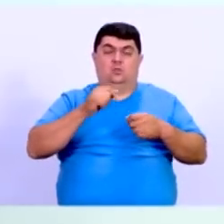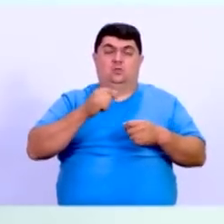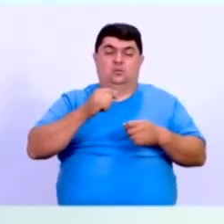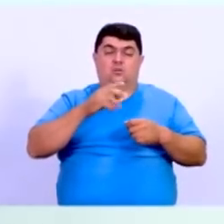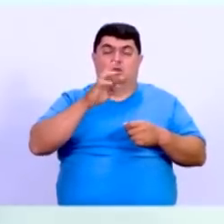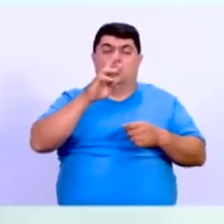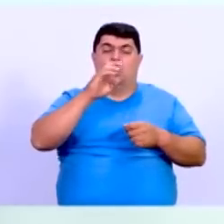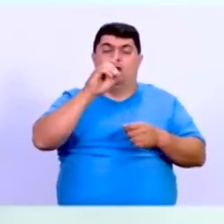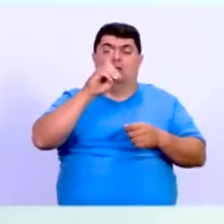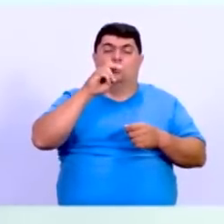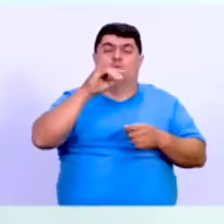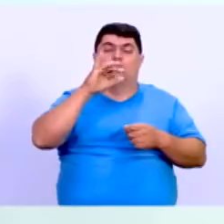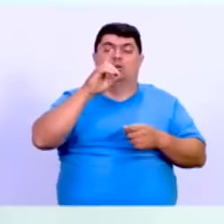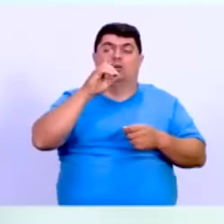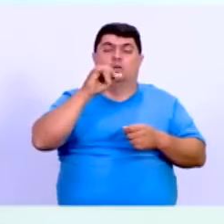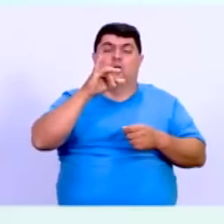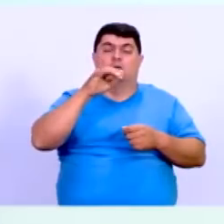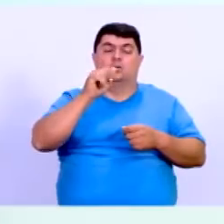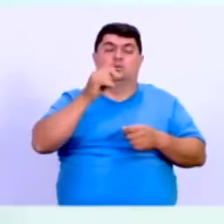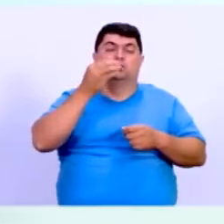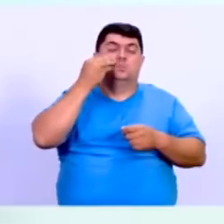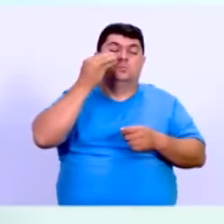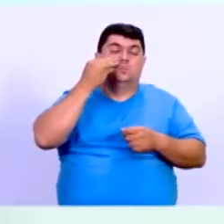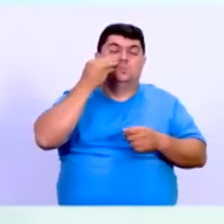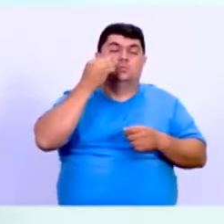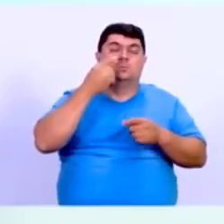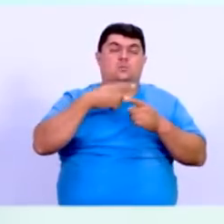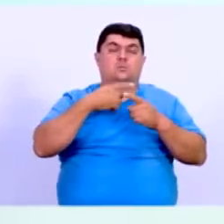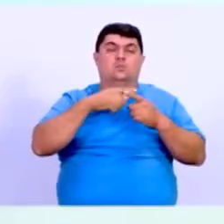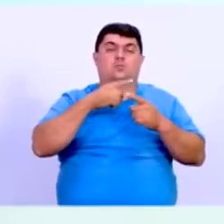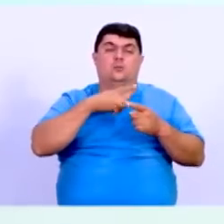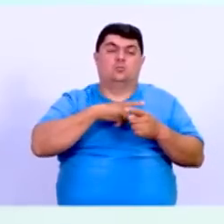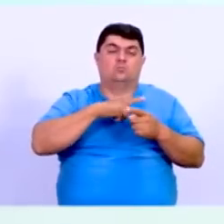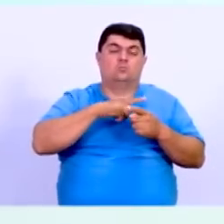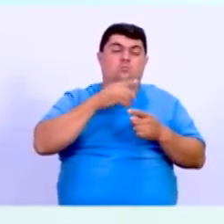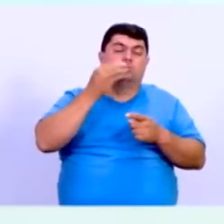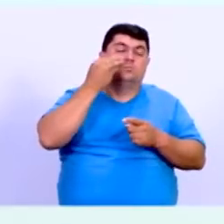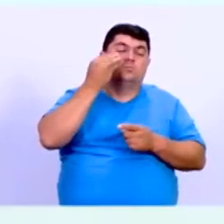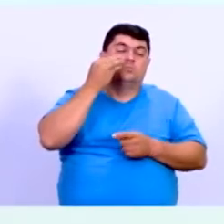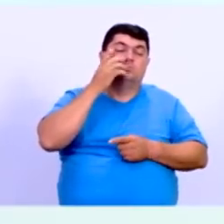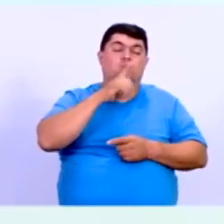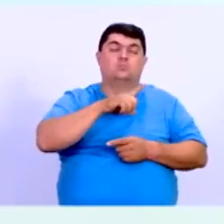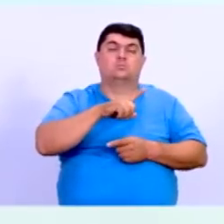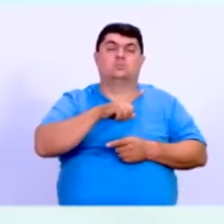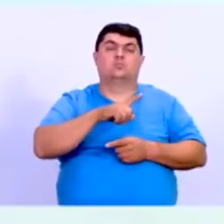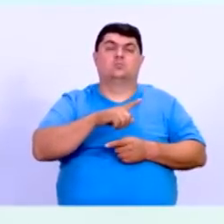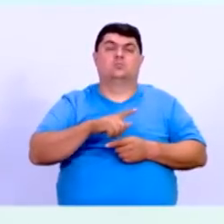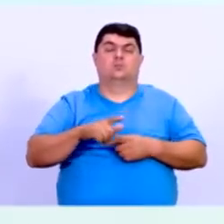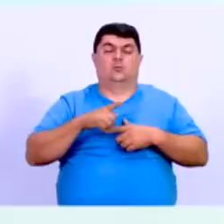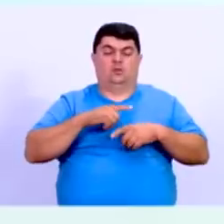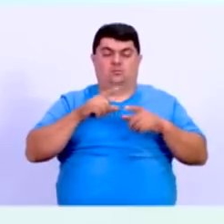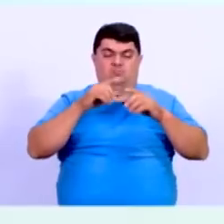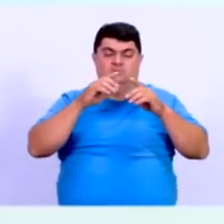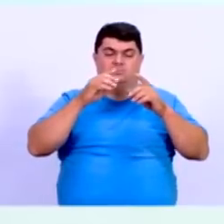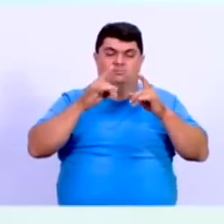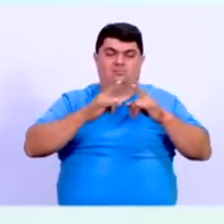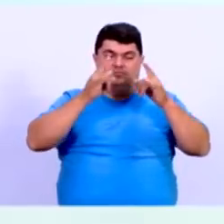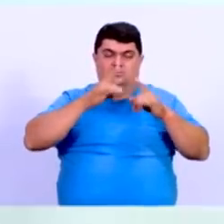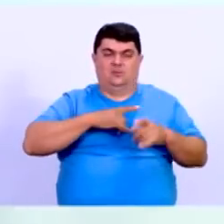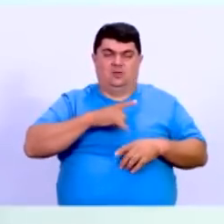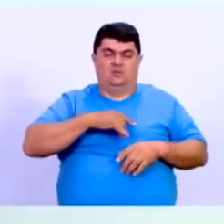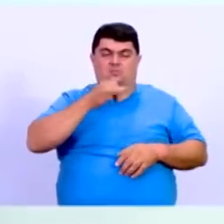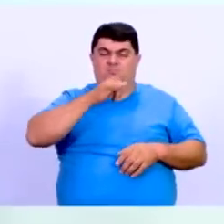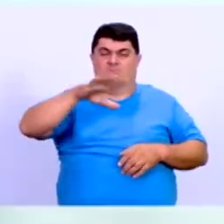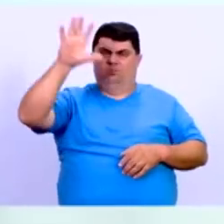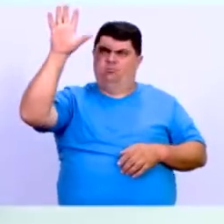redundância. Redundância em quê? Atenção nisso aí, olha só. Vamos supor que está lá num prédio e de repente falta